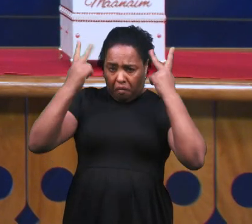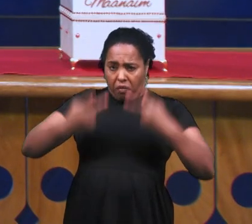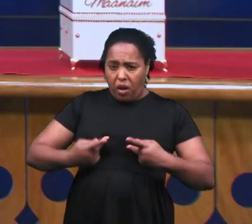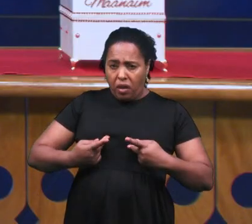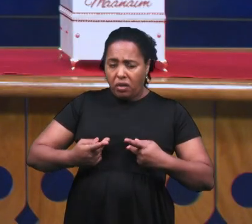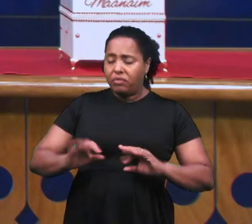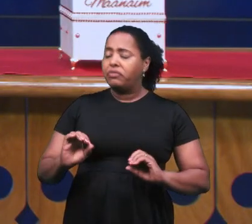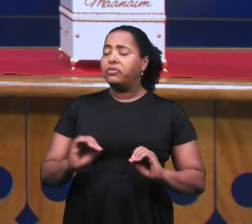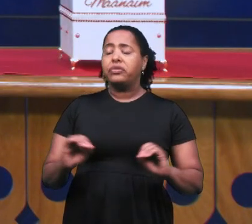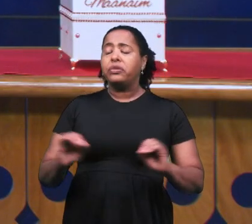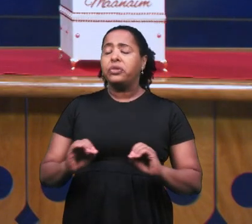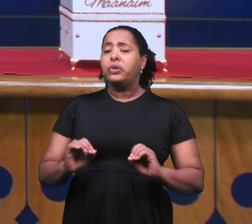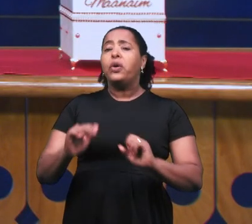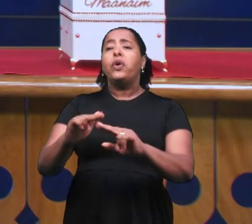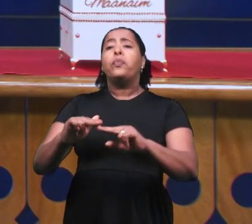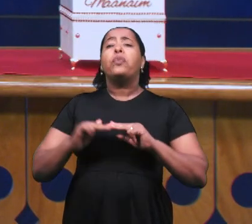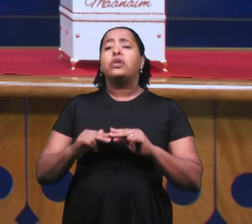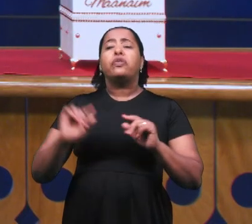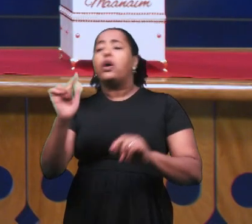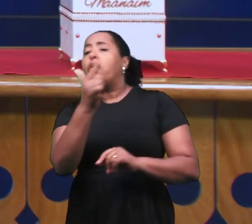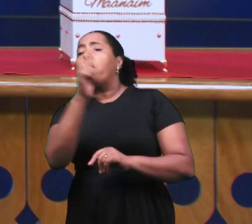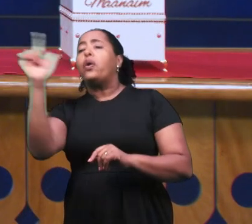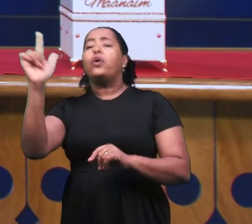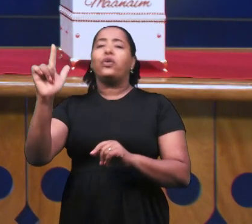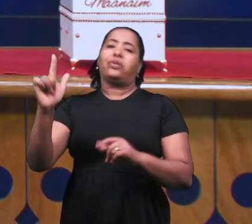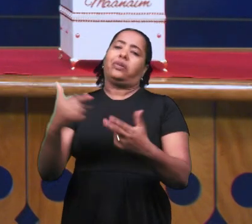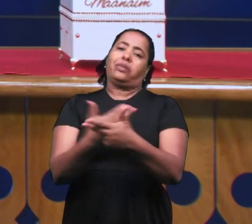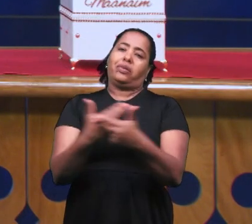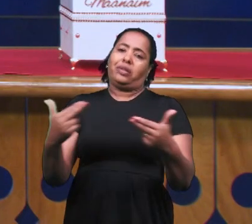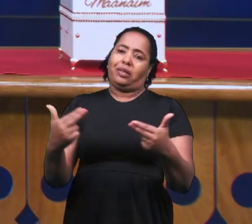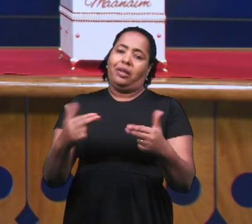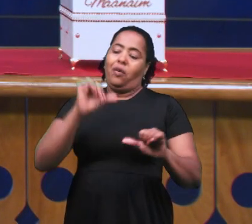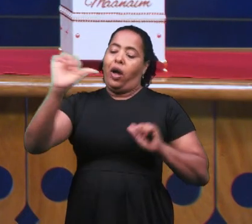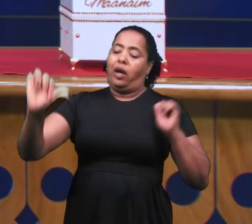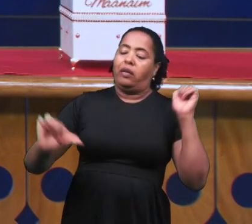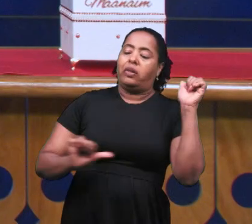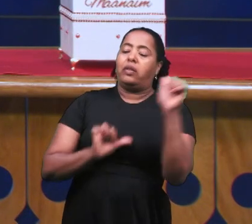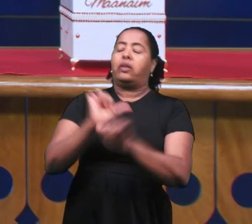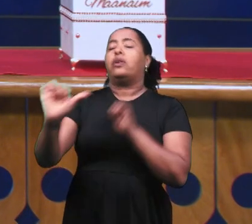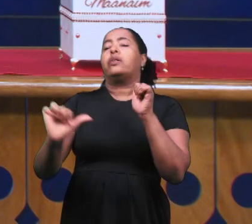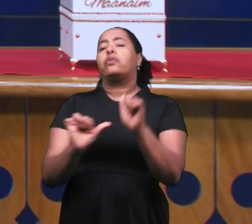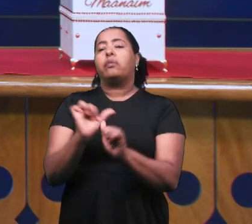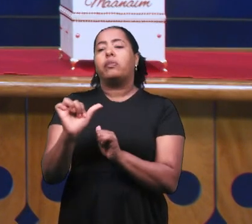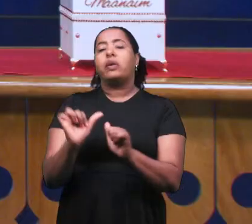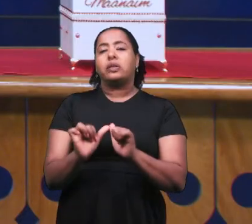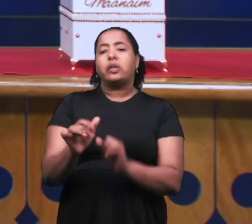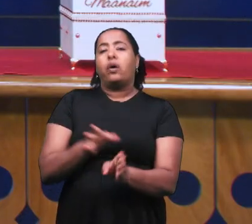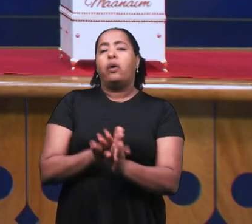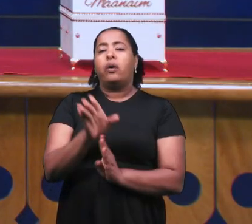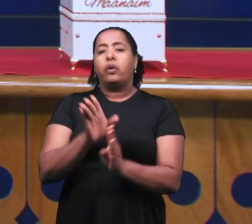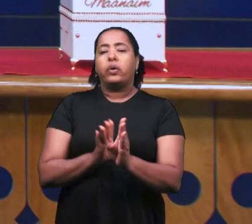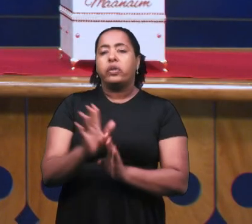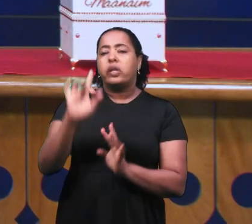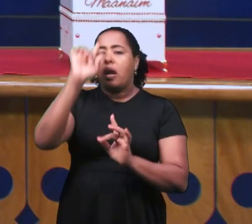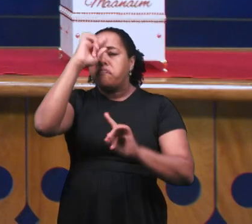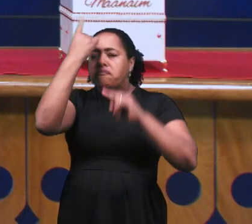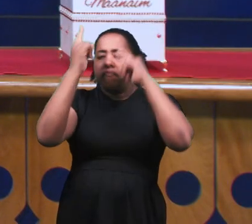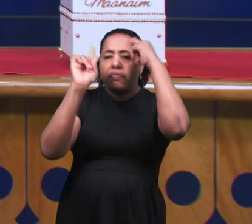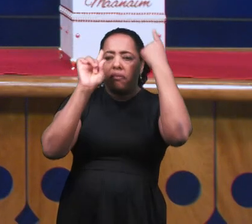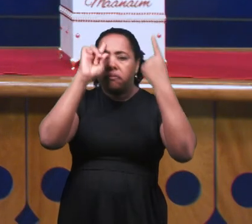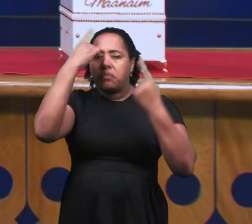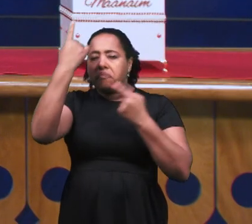Porque a moral é outra coisa. Não há uma transformação que se dá por conselhos, por ideias,